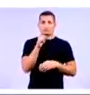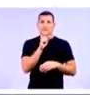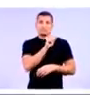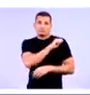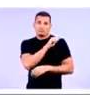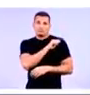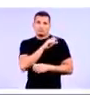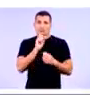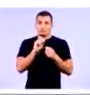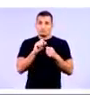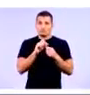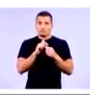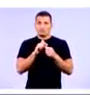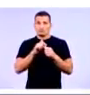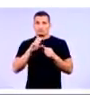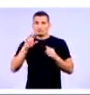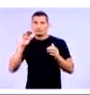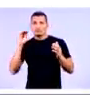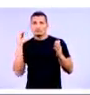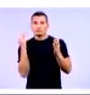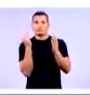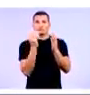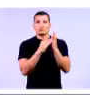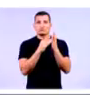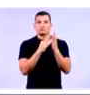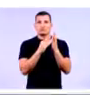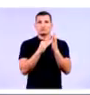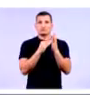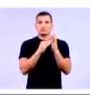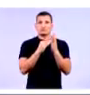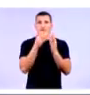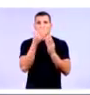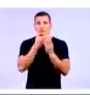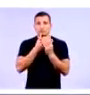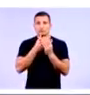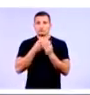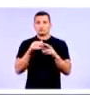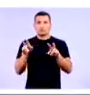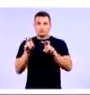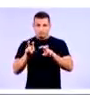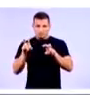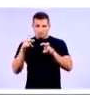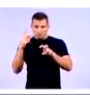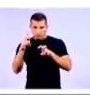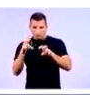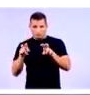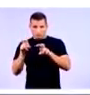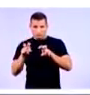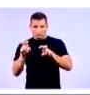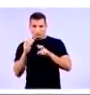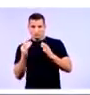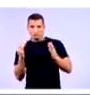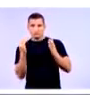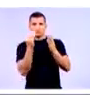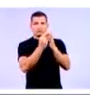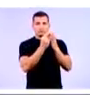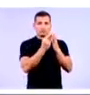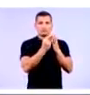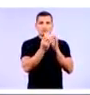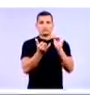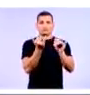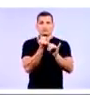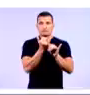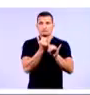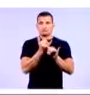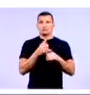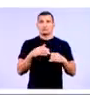a importação, né, o upload do arquivo do teu computador para a internet. Então, o primeiro passo é